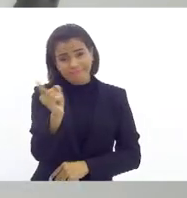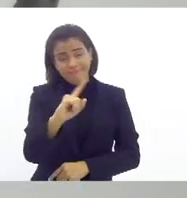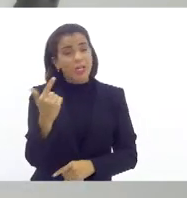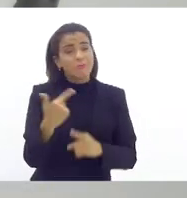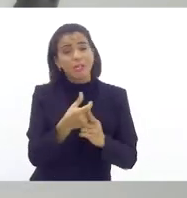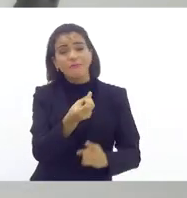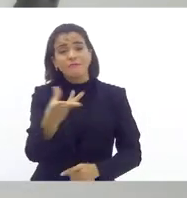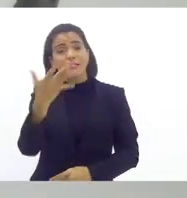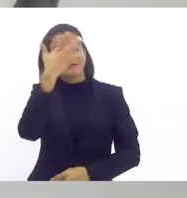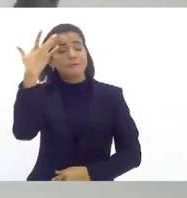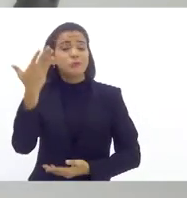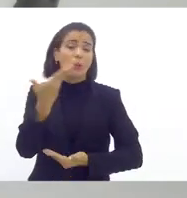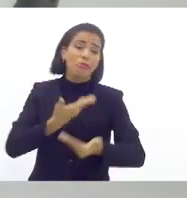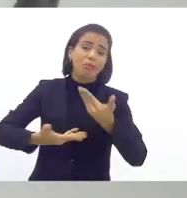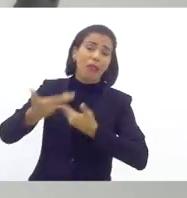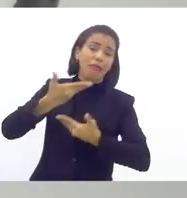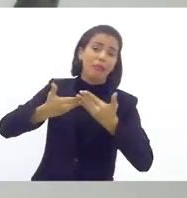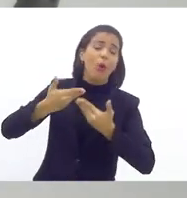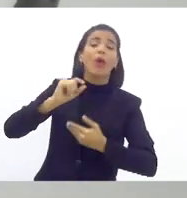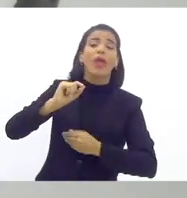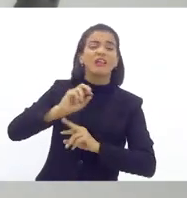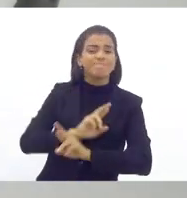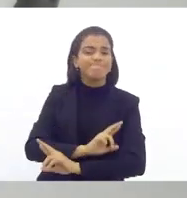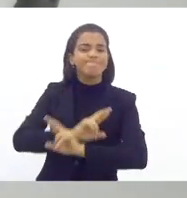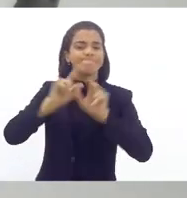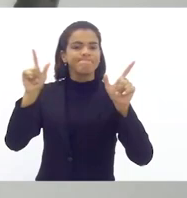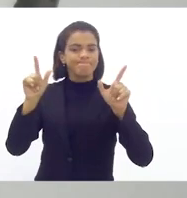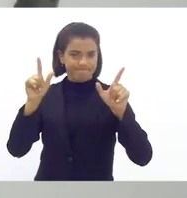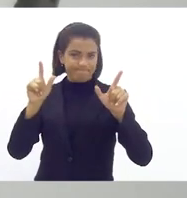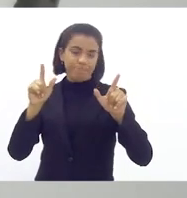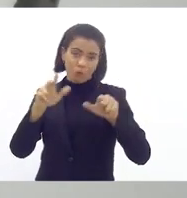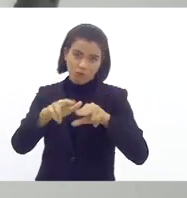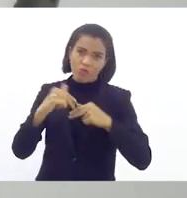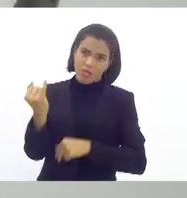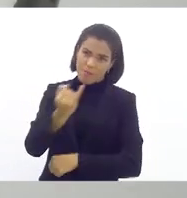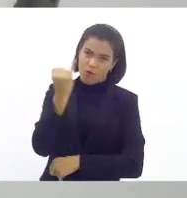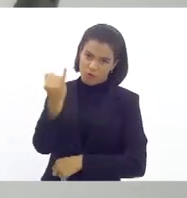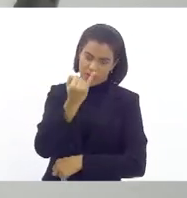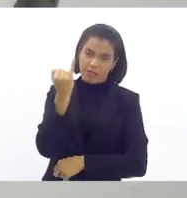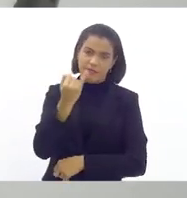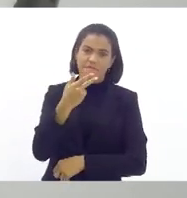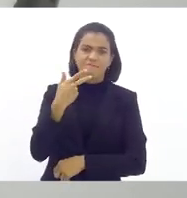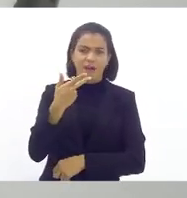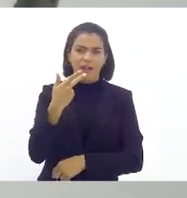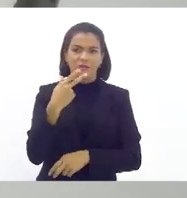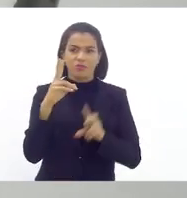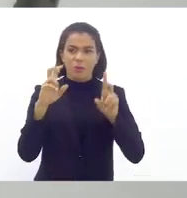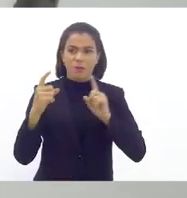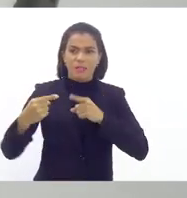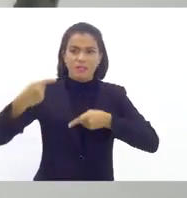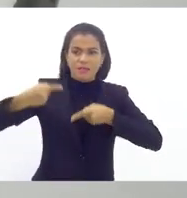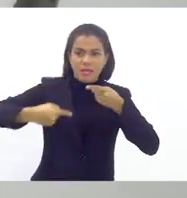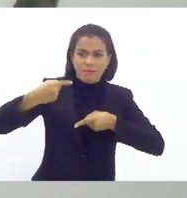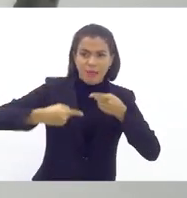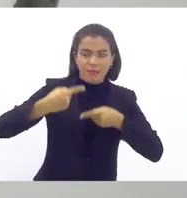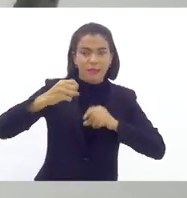pessoas nos trataram como diferentes. Então, é isso que é importante a gente poder tratar nesse debate sobre educação. E eu fico